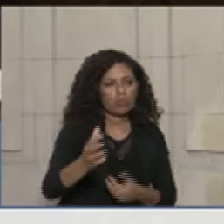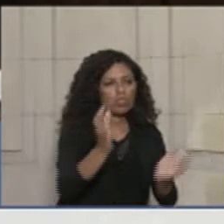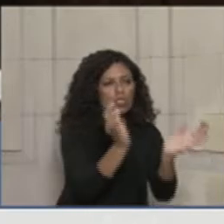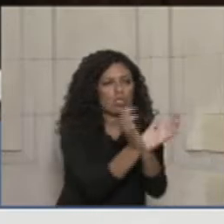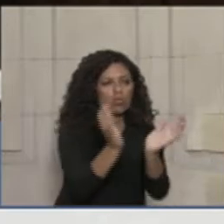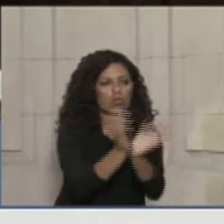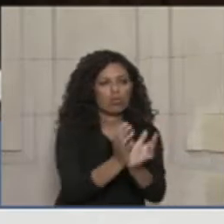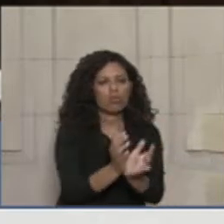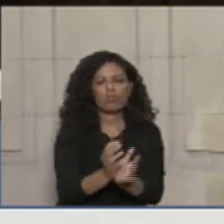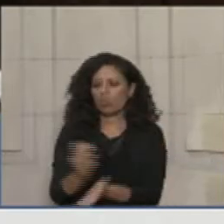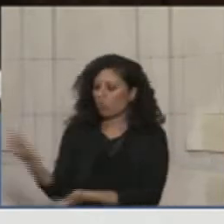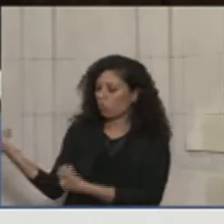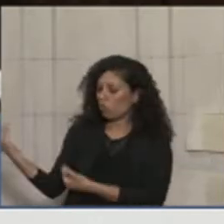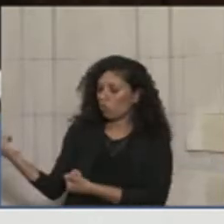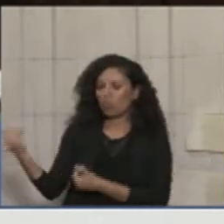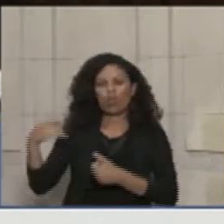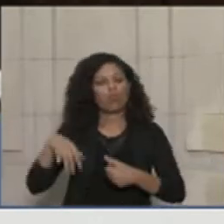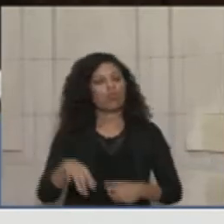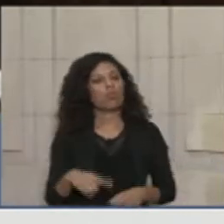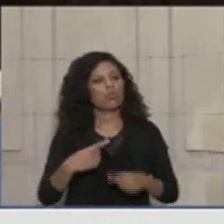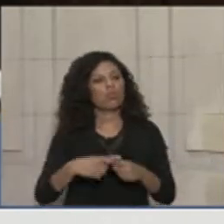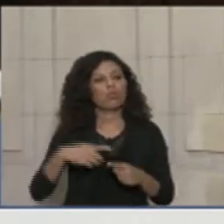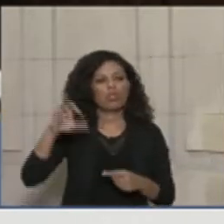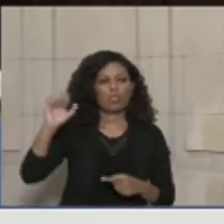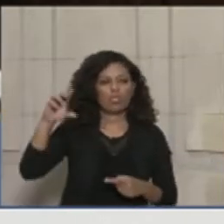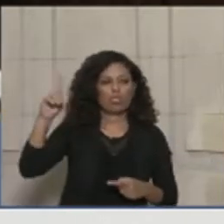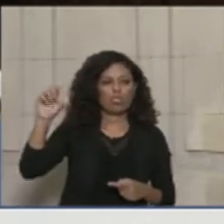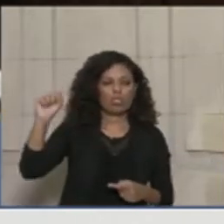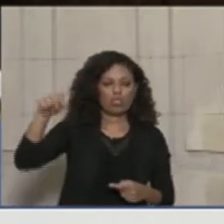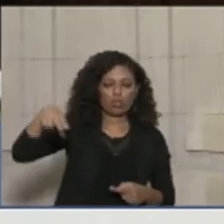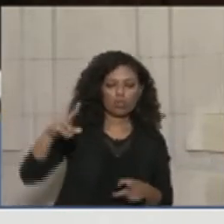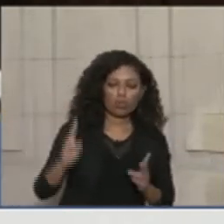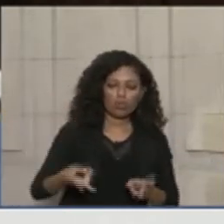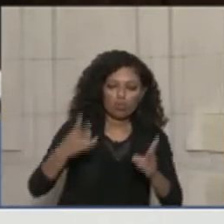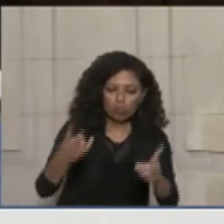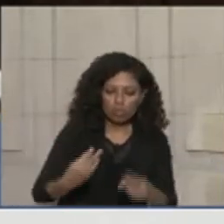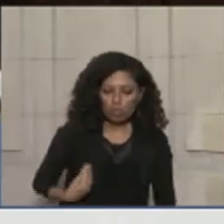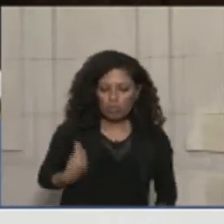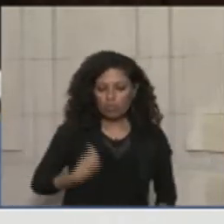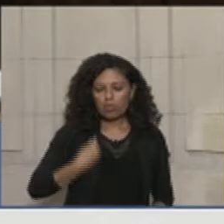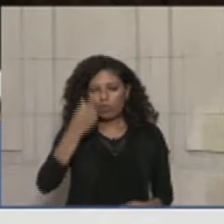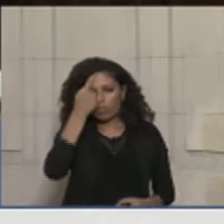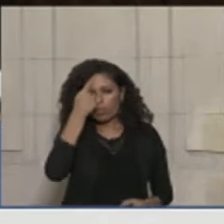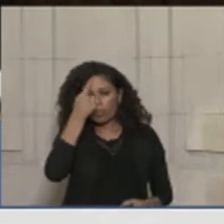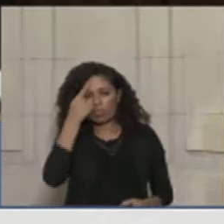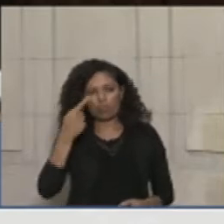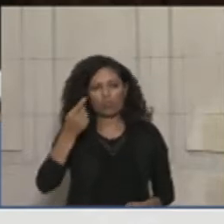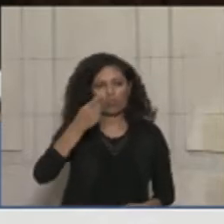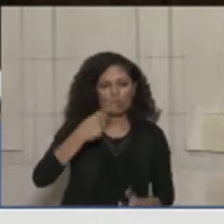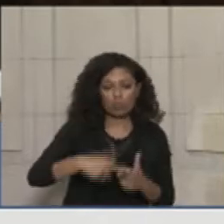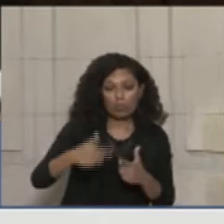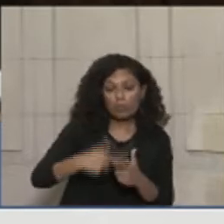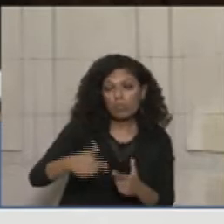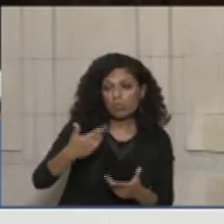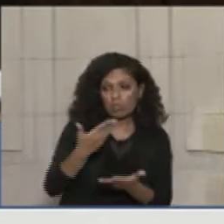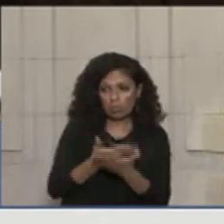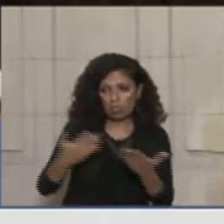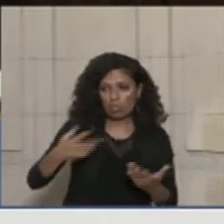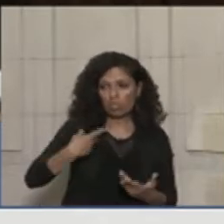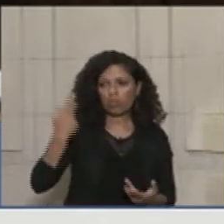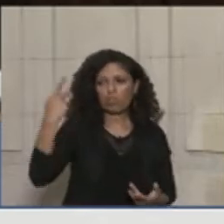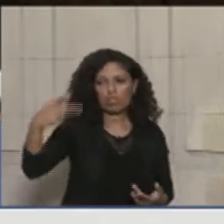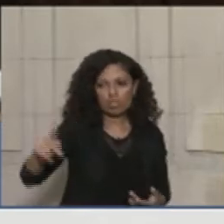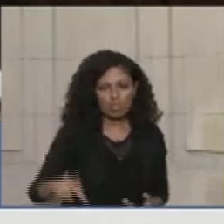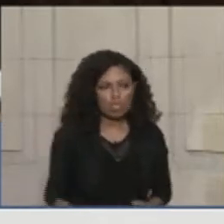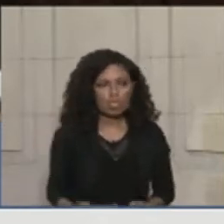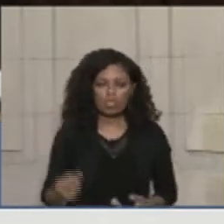Especial de Juventude, porque Edson Luiz segue vivo em nossa memória, e os problemas que vitimaram Edson Luiz